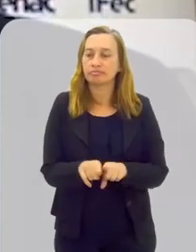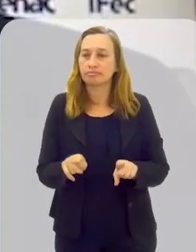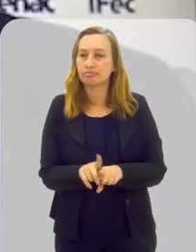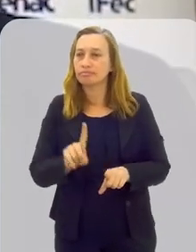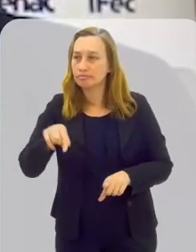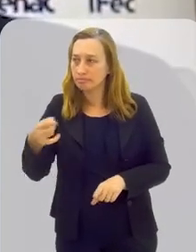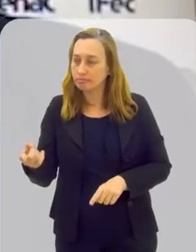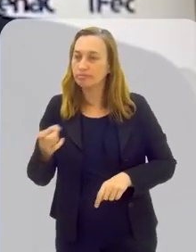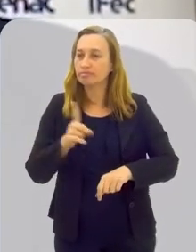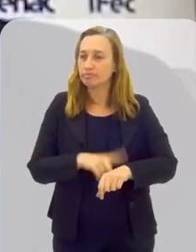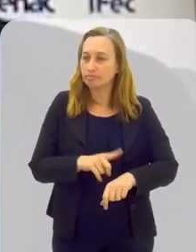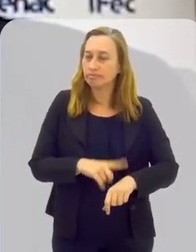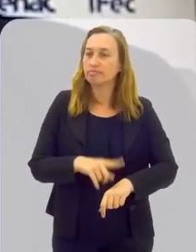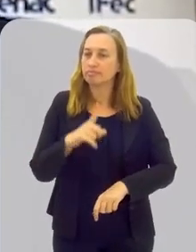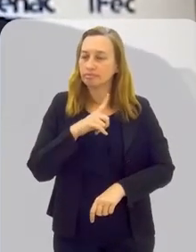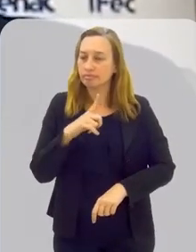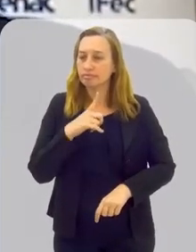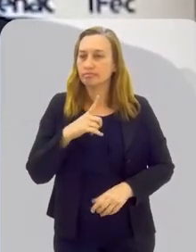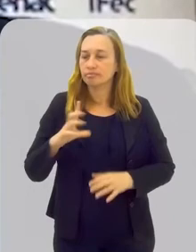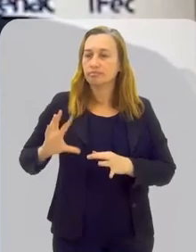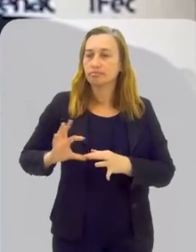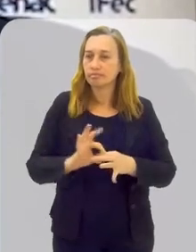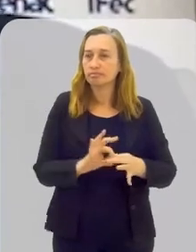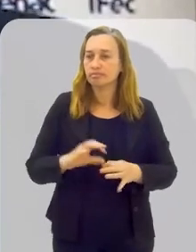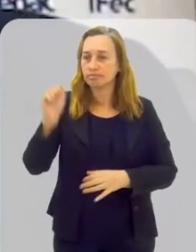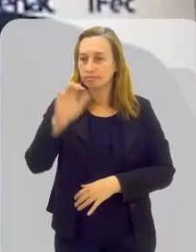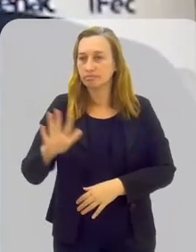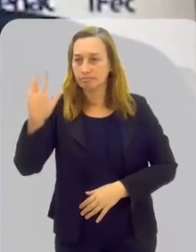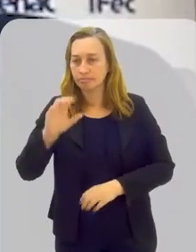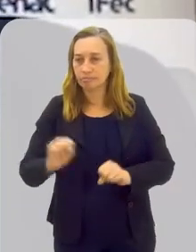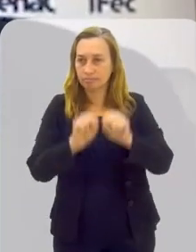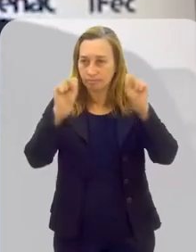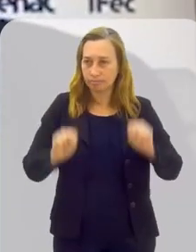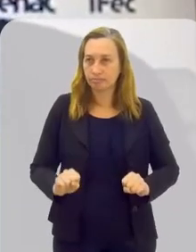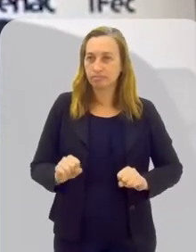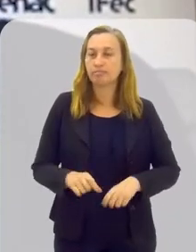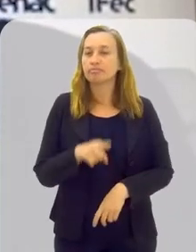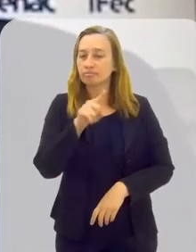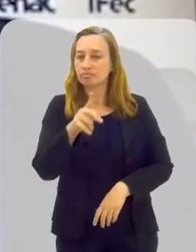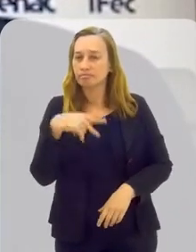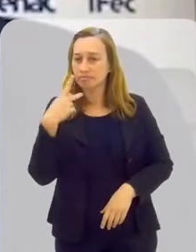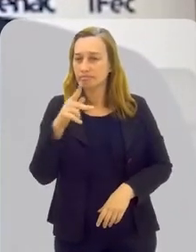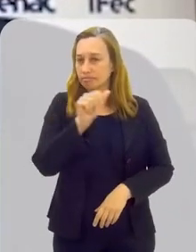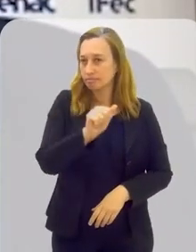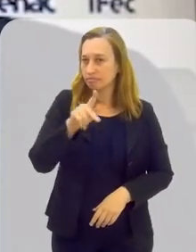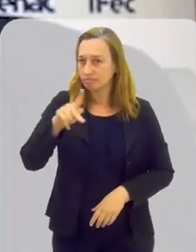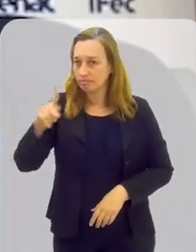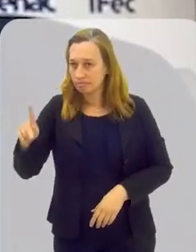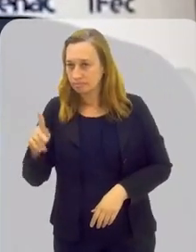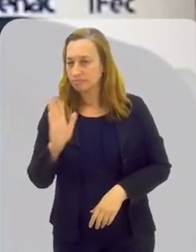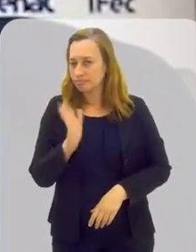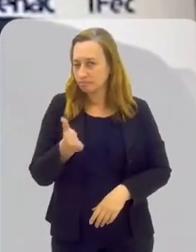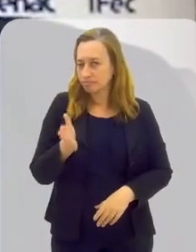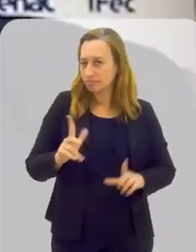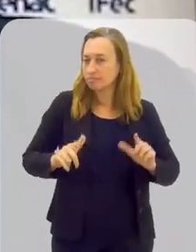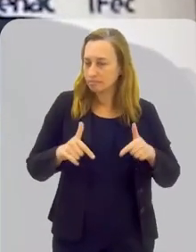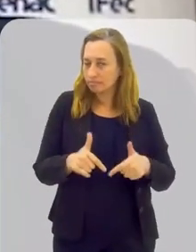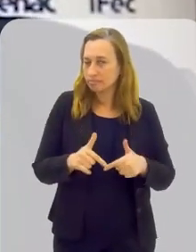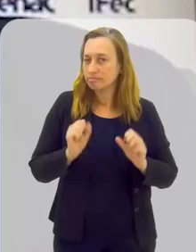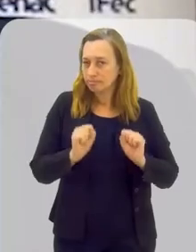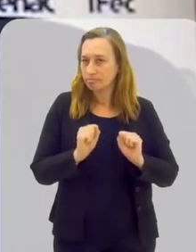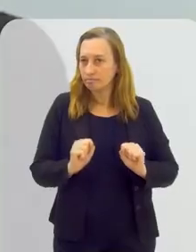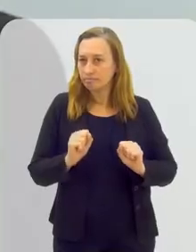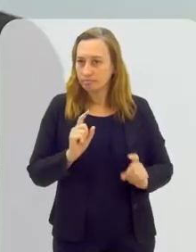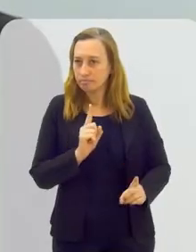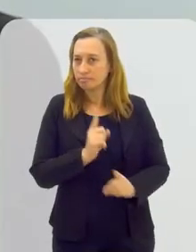desse benefício que tá aqui no Rio e vice-versa então é uma Outra vantagem que a gente tem uma integração nacional do sistema